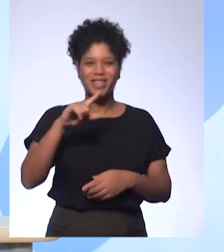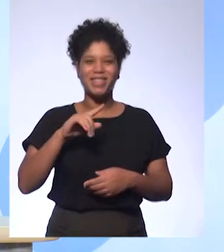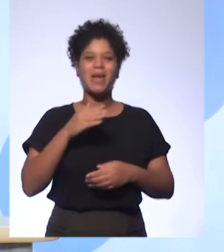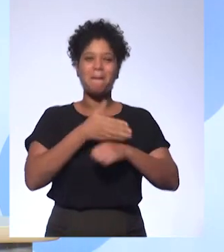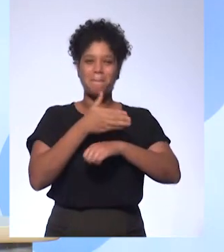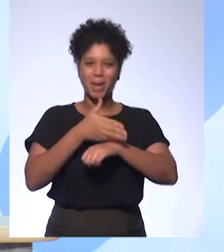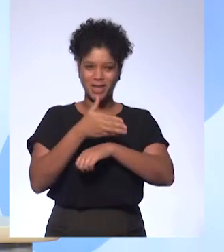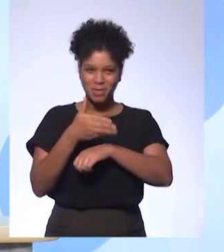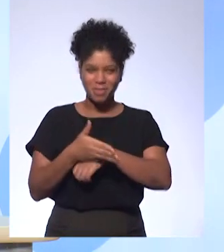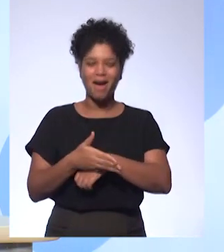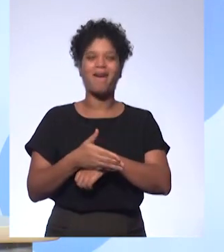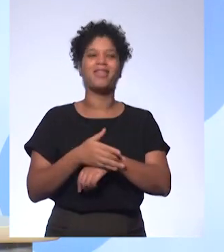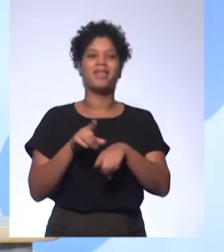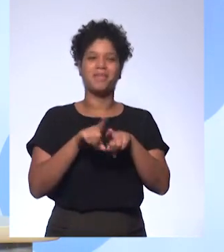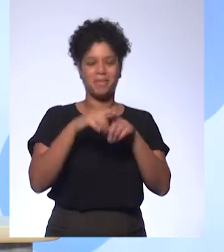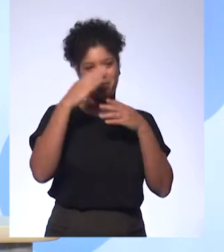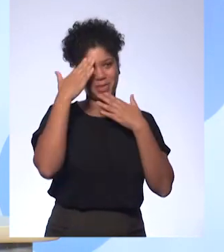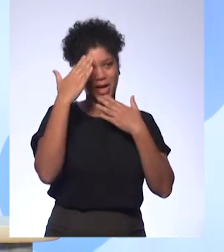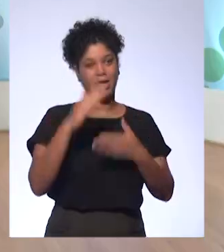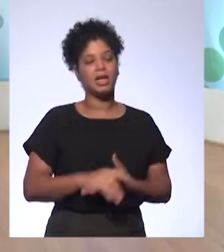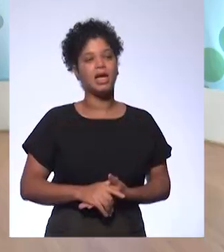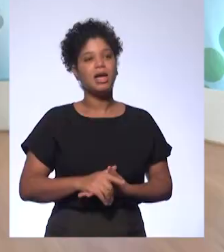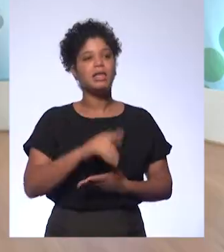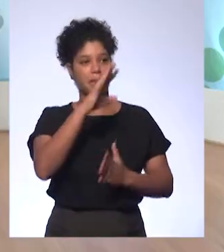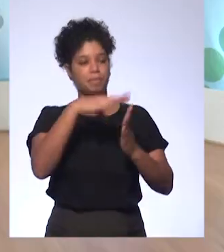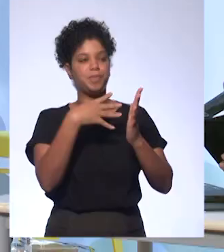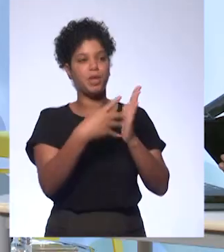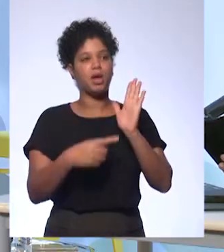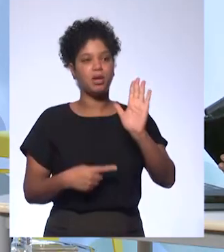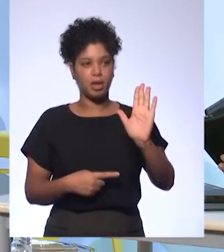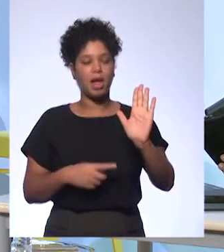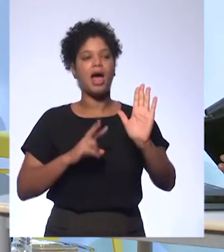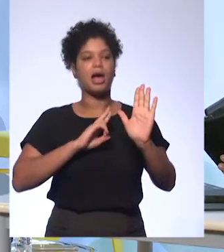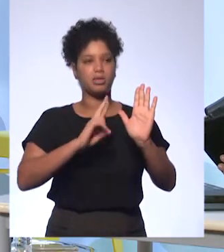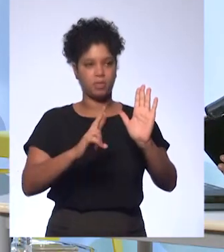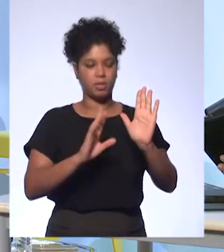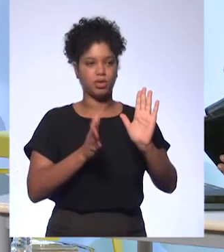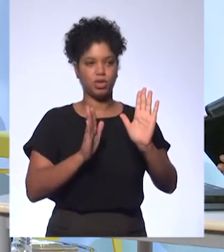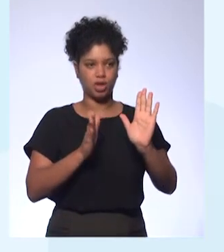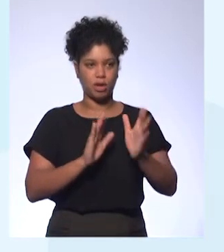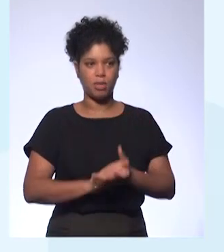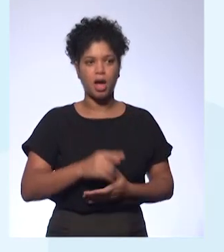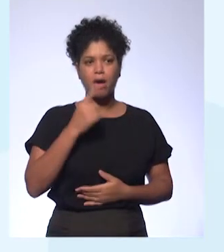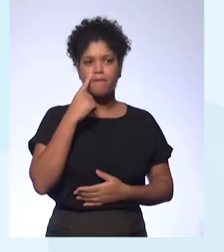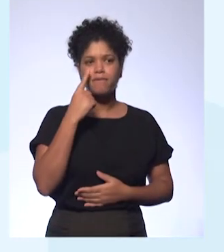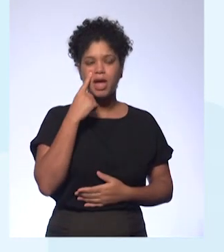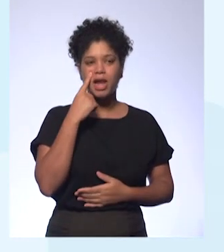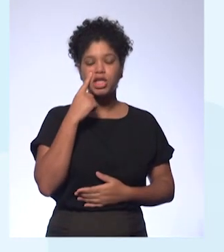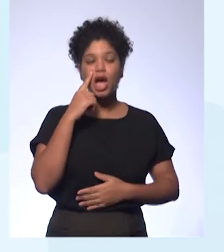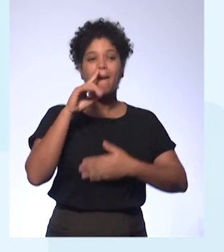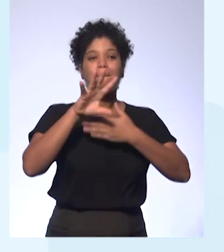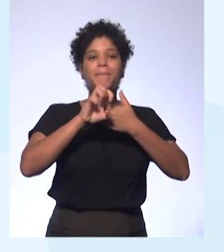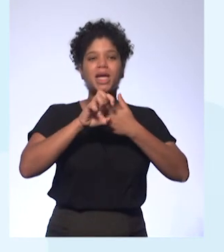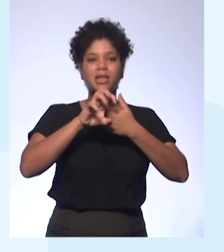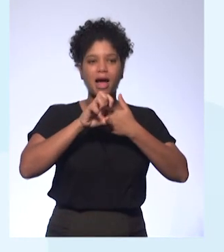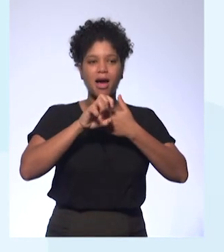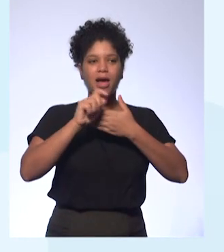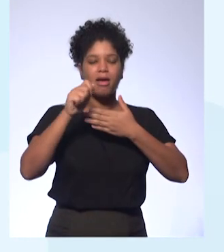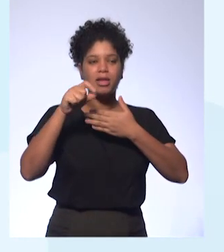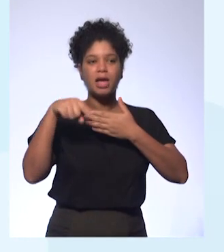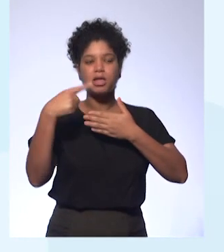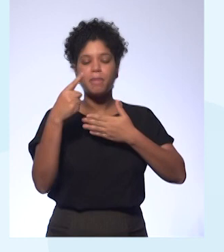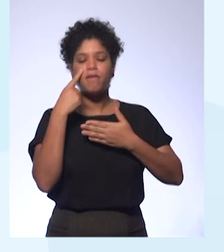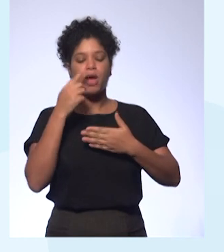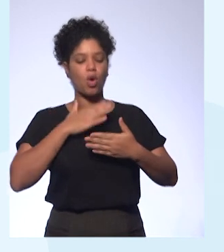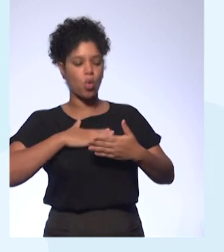pela participação. O professor Josimar vai colocar aqui na tela para vocês, né, a resposta, para vocês pelo menos printarem e tentarem fazer depois com calma e tirar